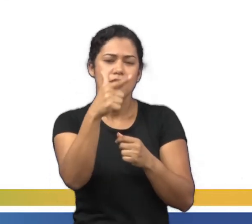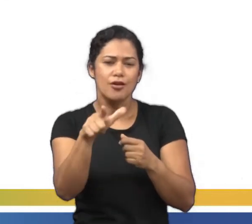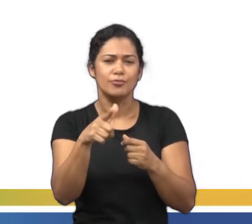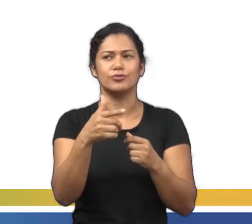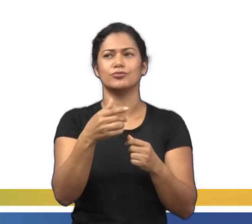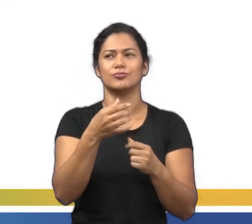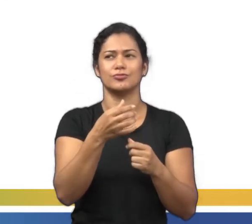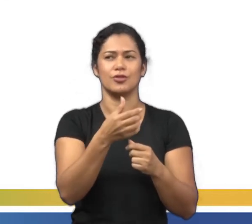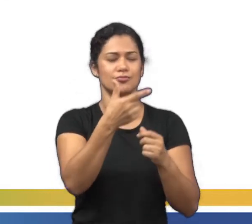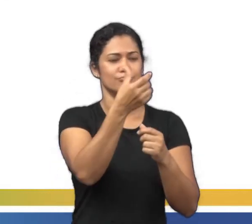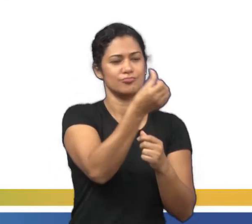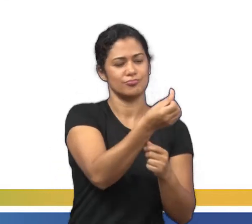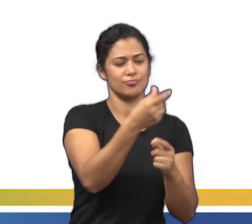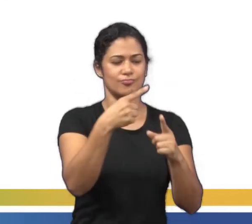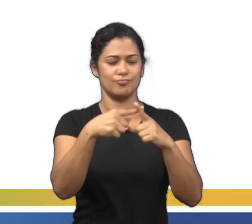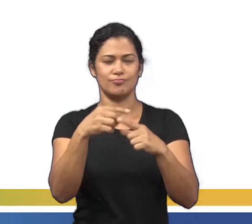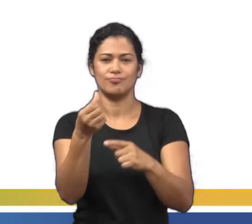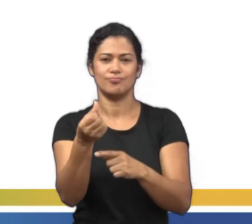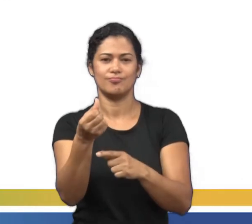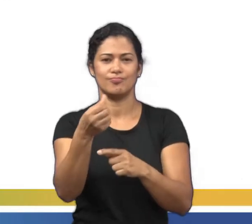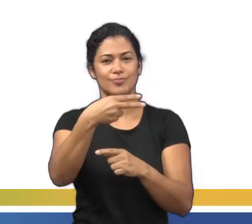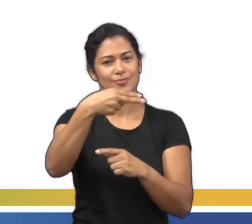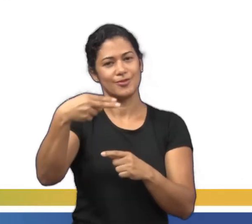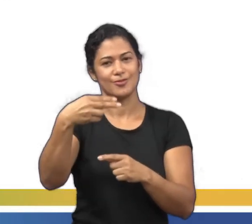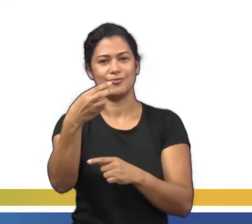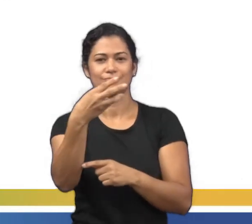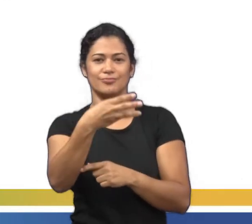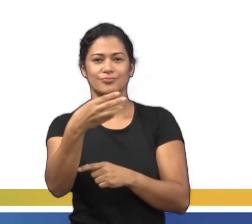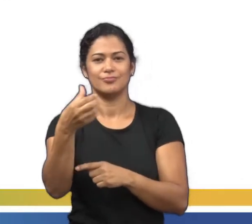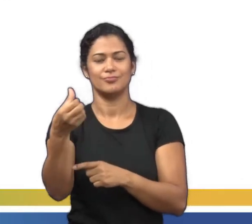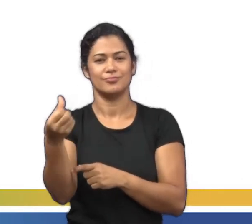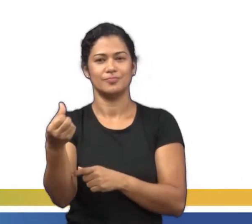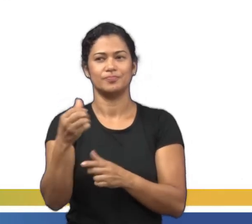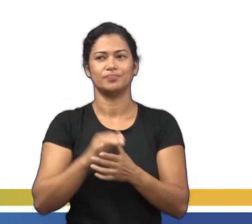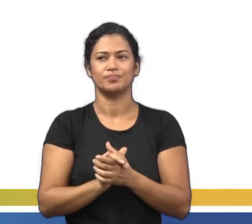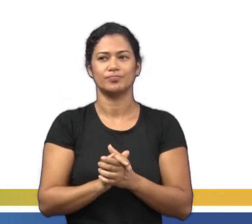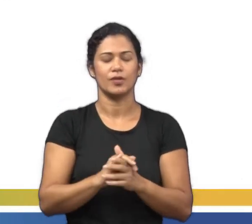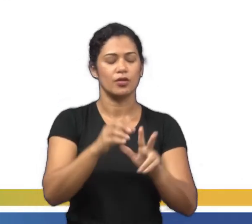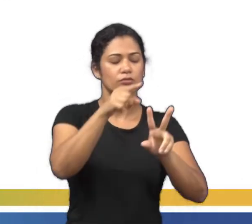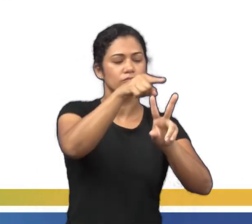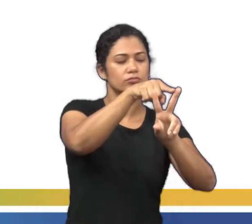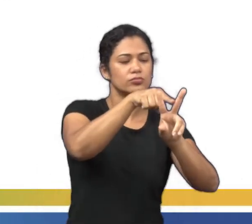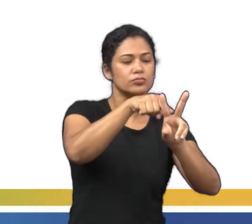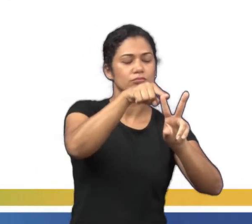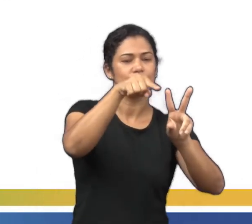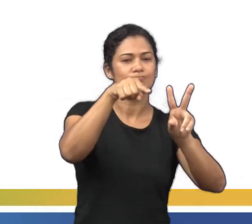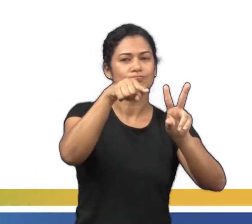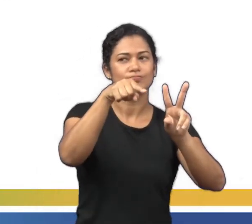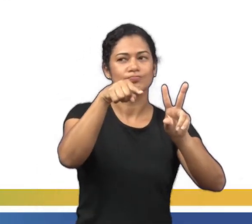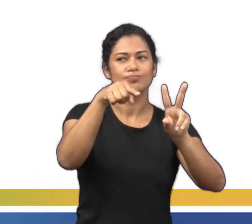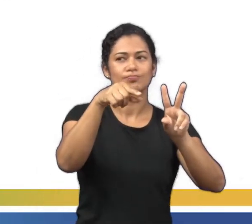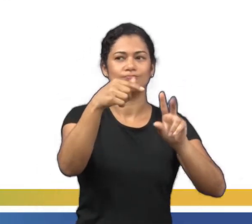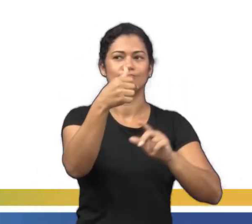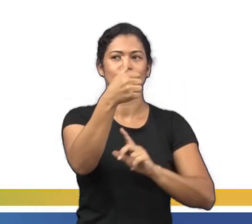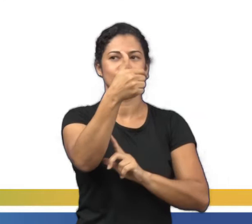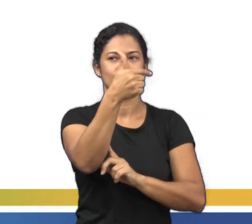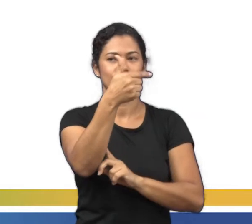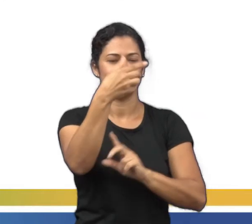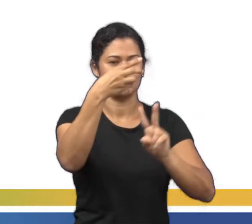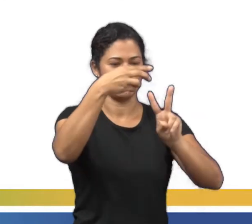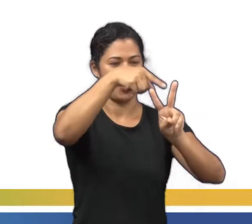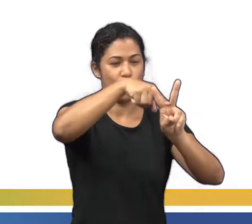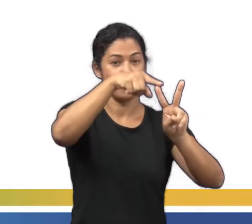né? Segundo exemplo, a raiz cúbica de 125 é igual a 5,